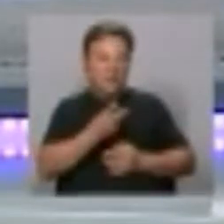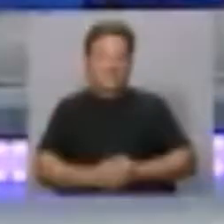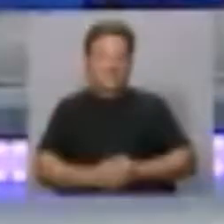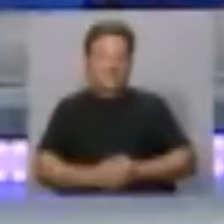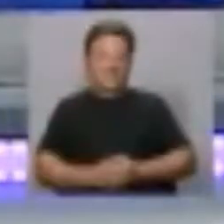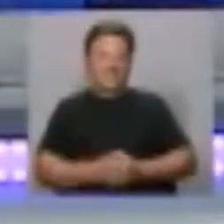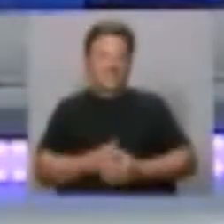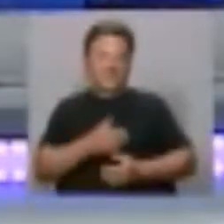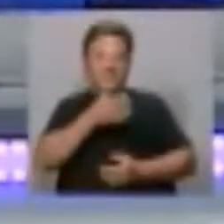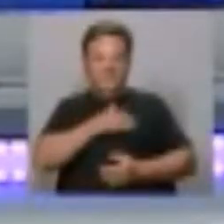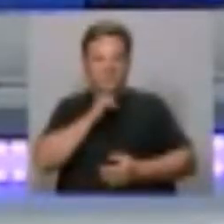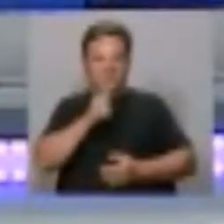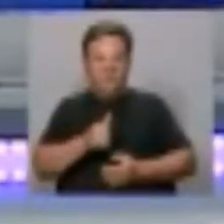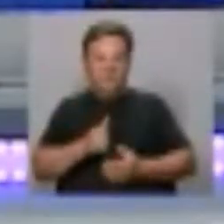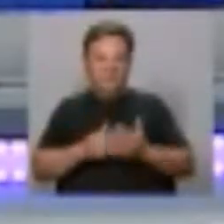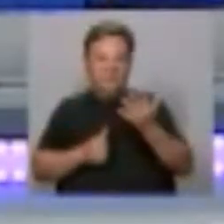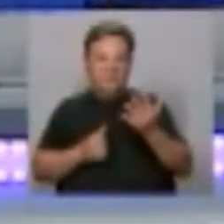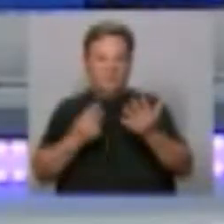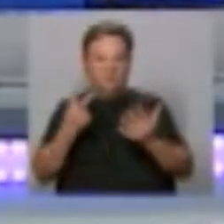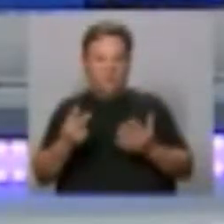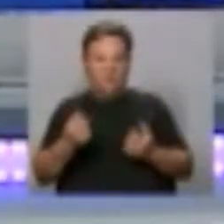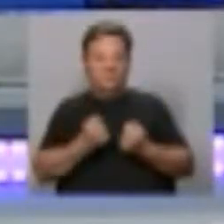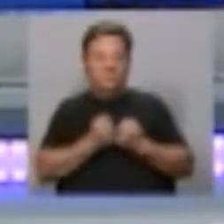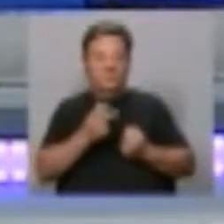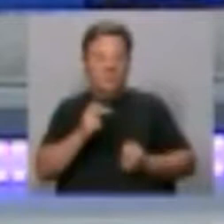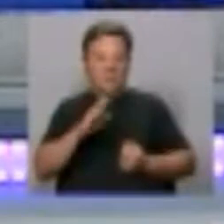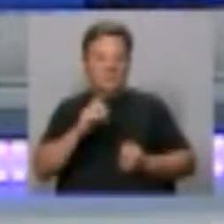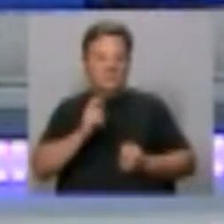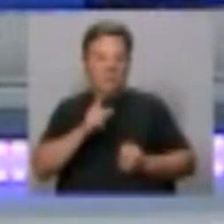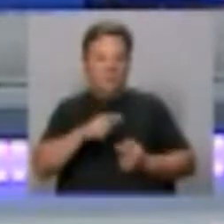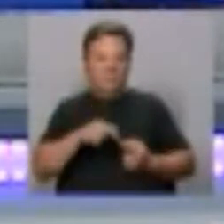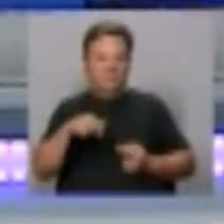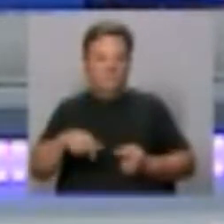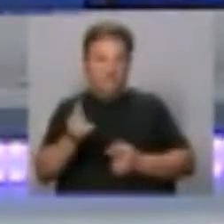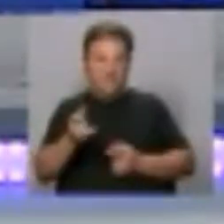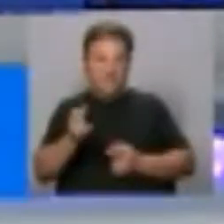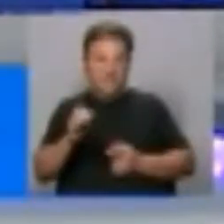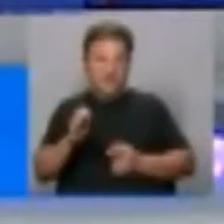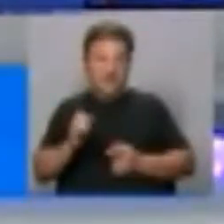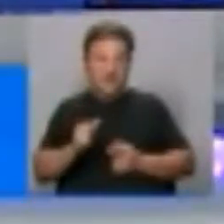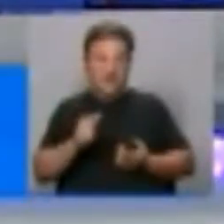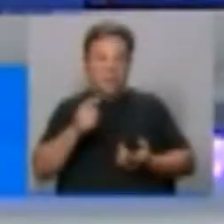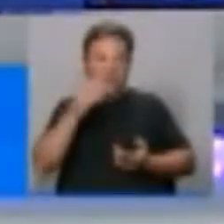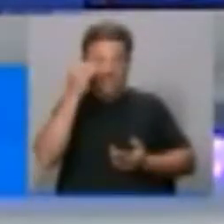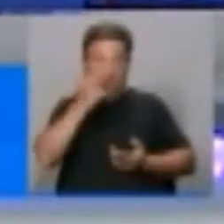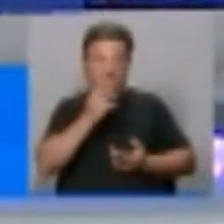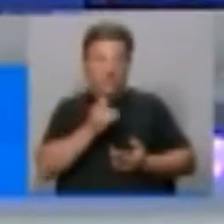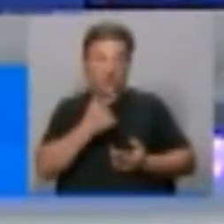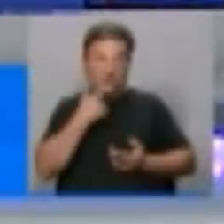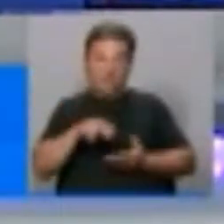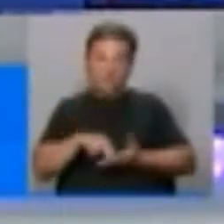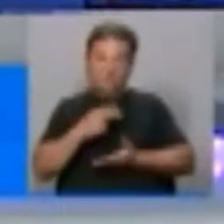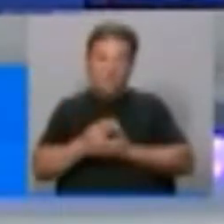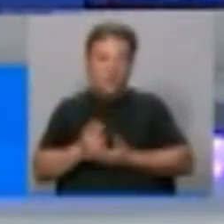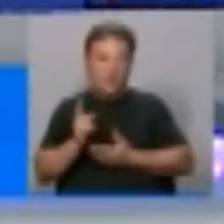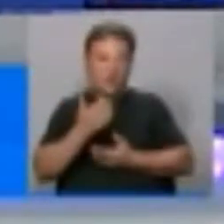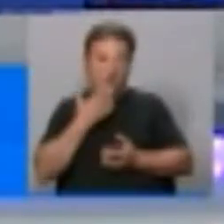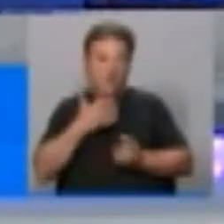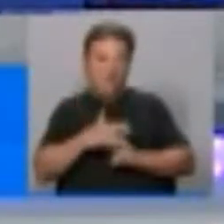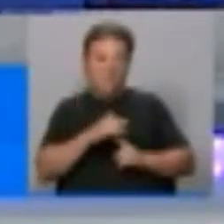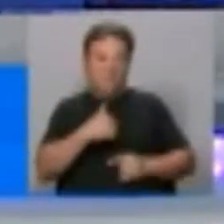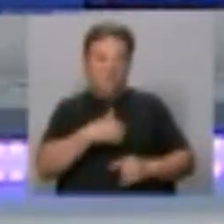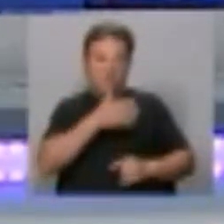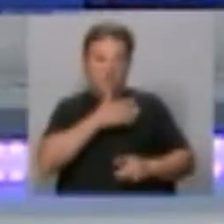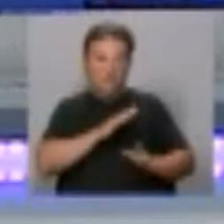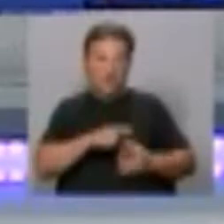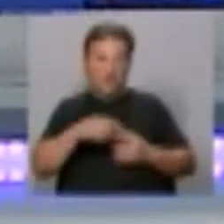consequências do... Benfica perdeu por 5-2 frente ao Arsenal. Foi esta tarde em Londres, na Taça. Era que esta derrota não vai afetar o Benfica.